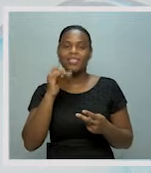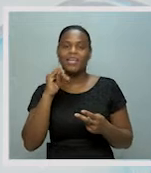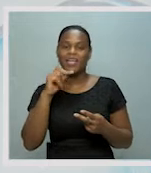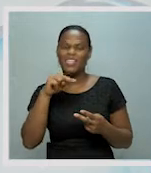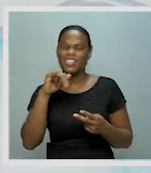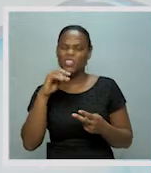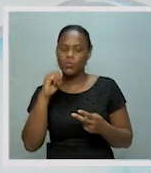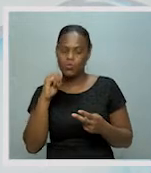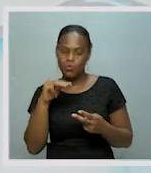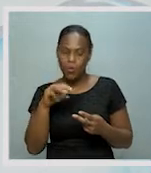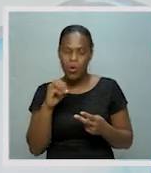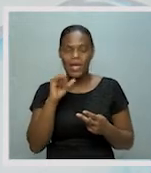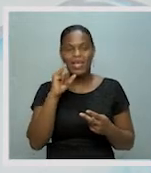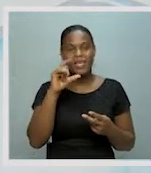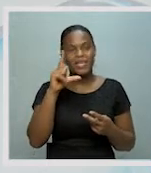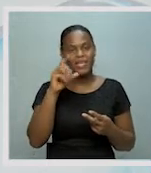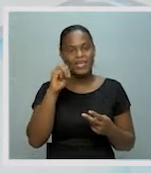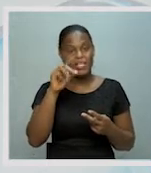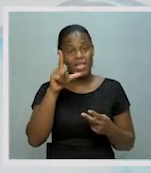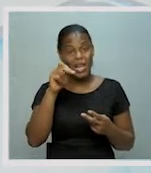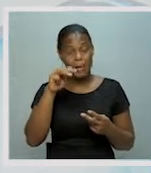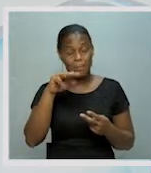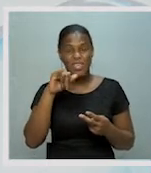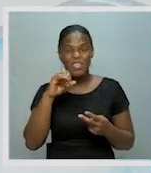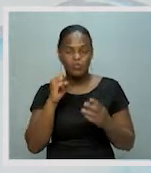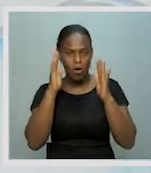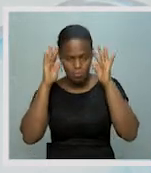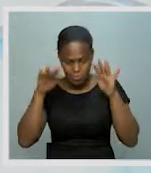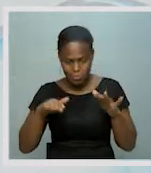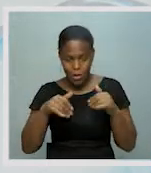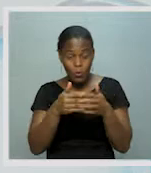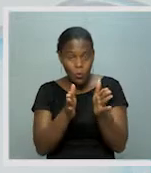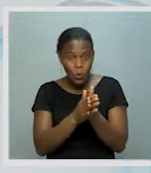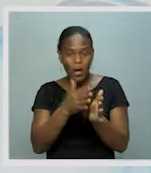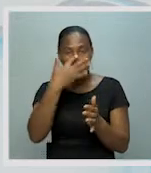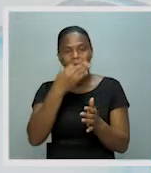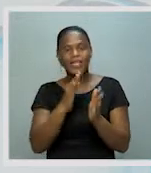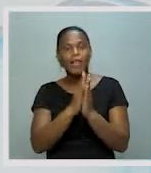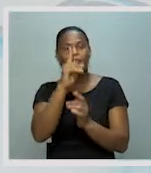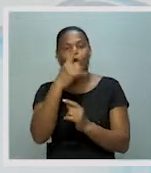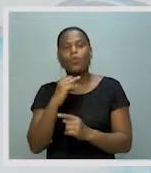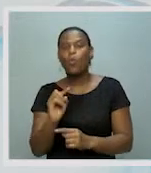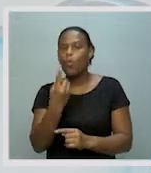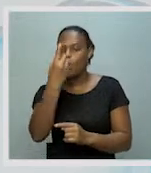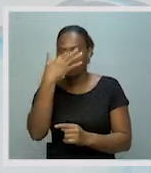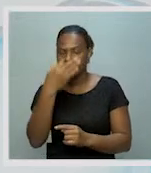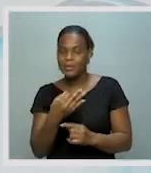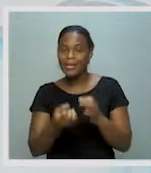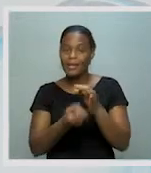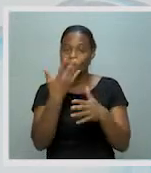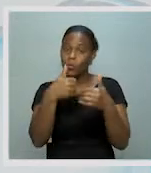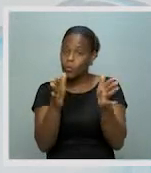algo em comum. São todas religiões monoteístas, ou seja, crença em um único Deus, criador